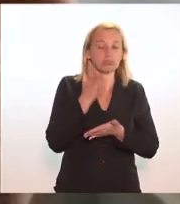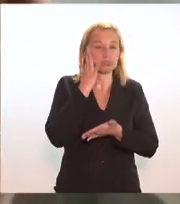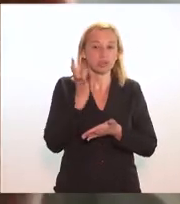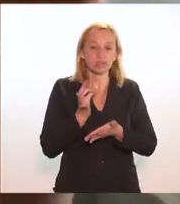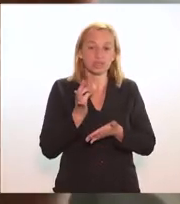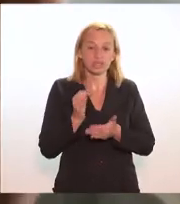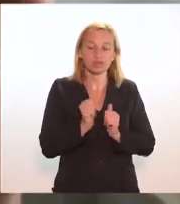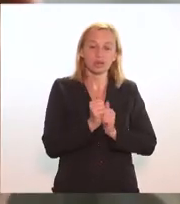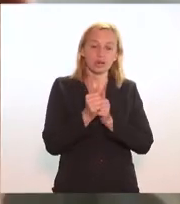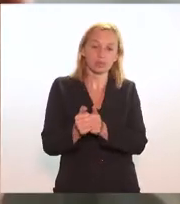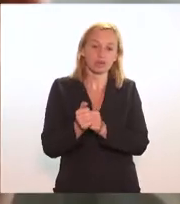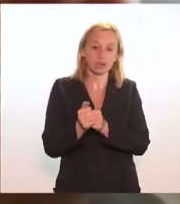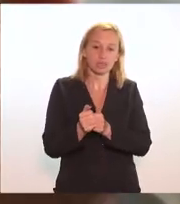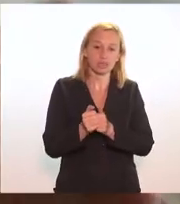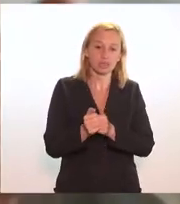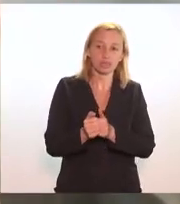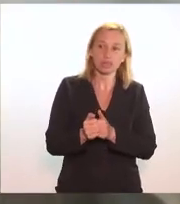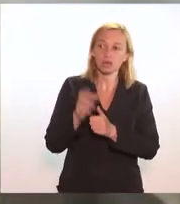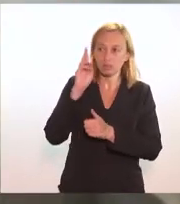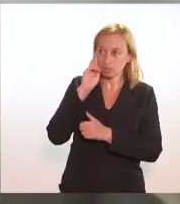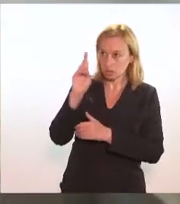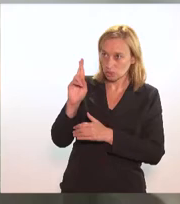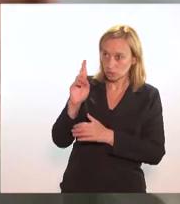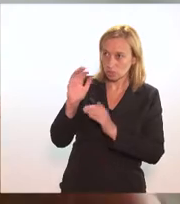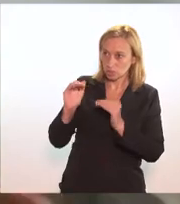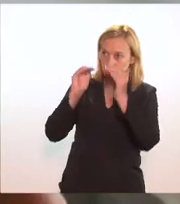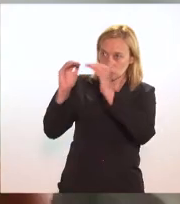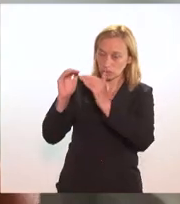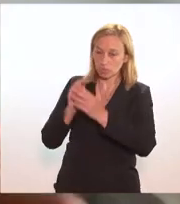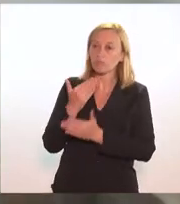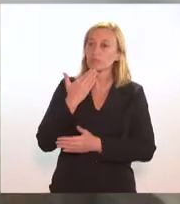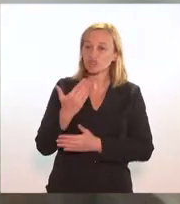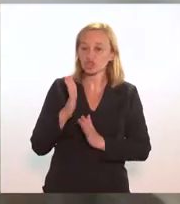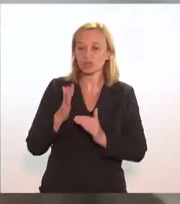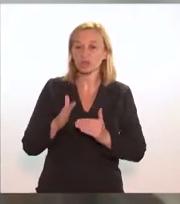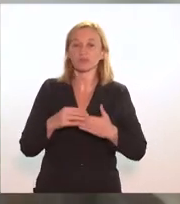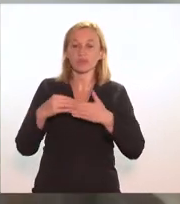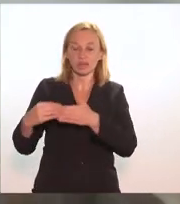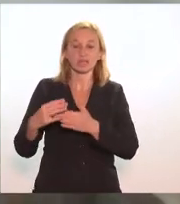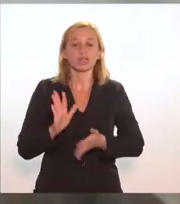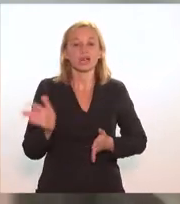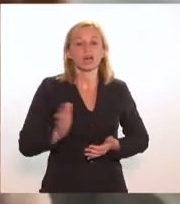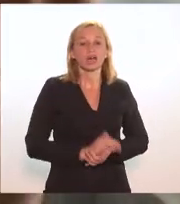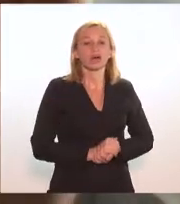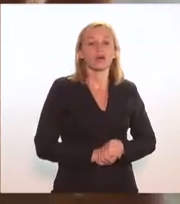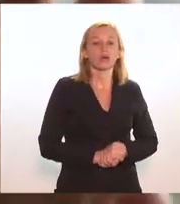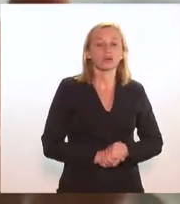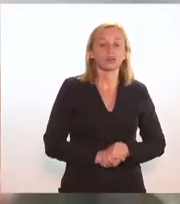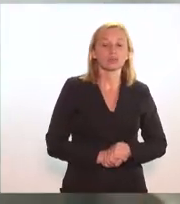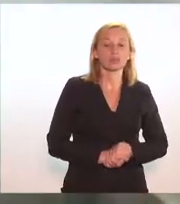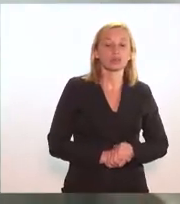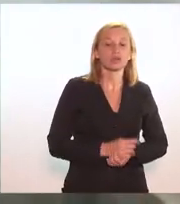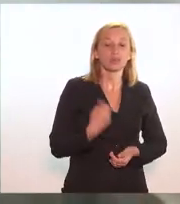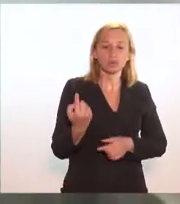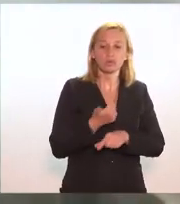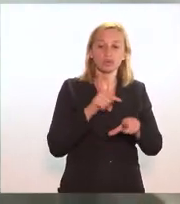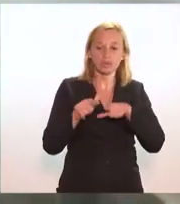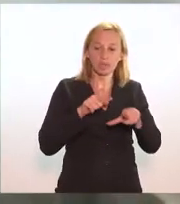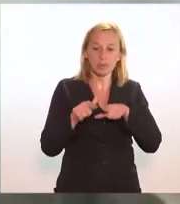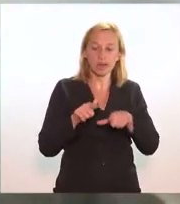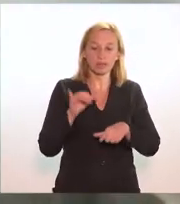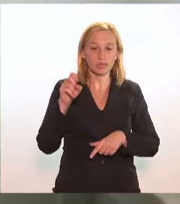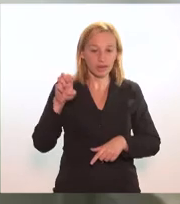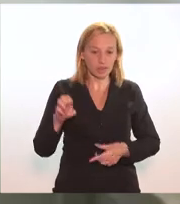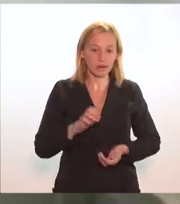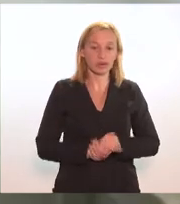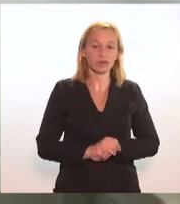se foi encaminhado para Vossa Excelência, que eu pedi que encaminhasse, que dá o nosso trabalho no biênio. Eu